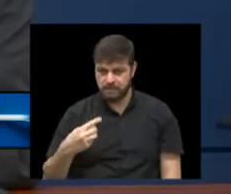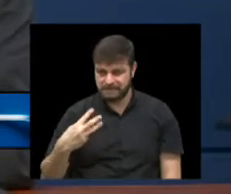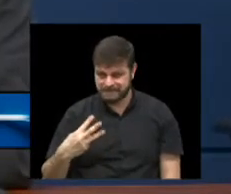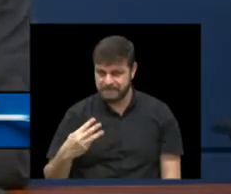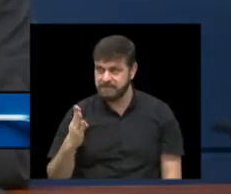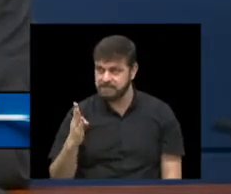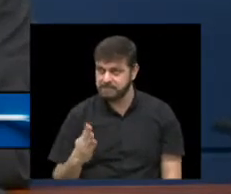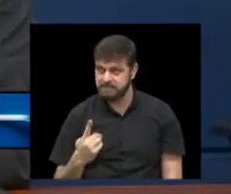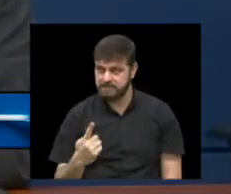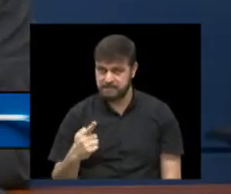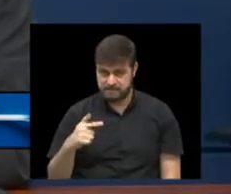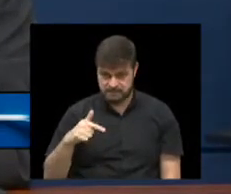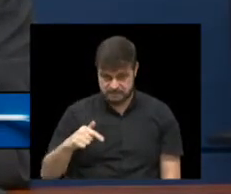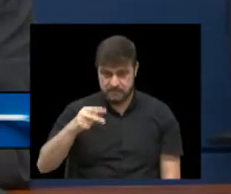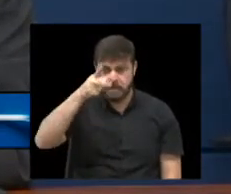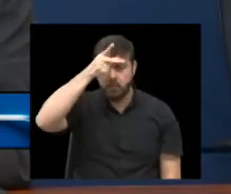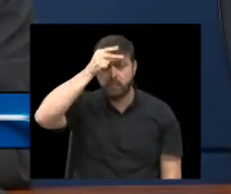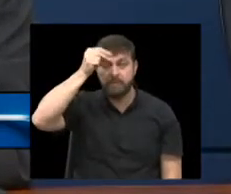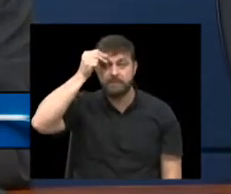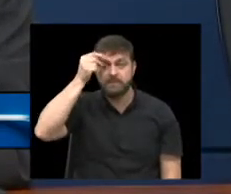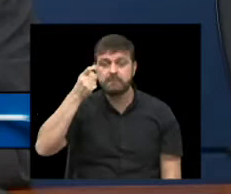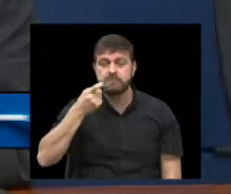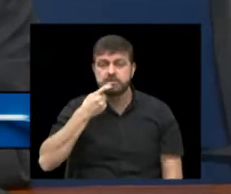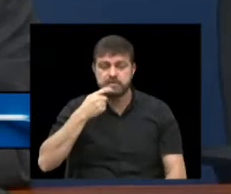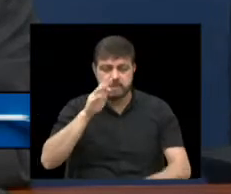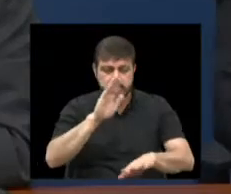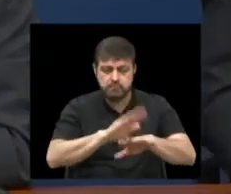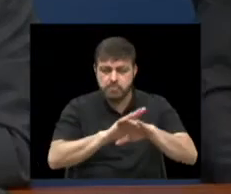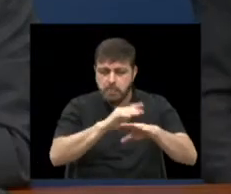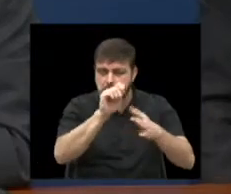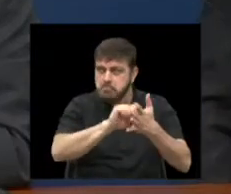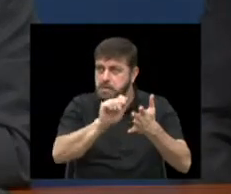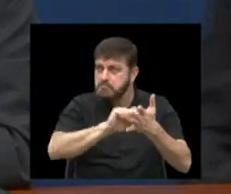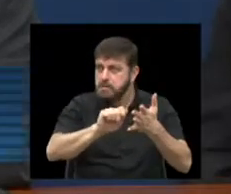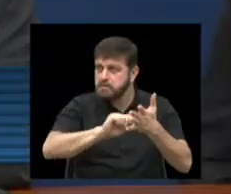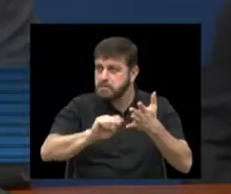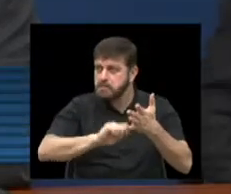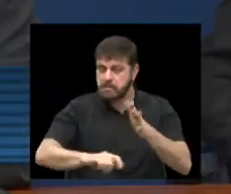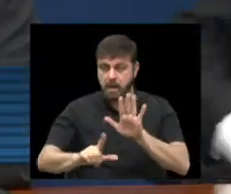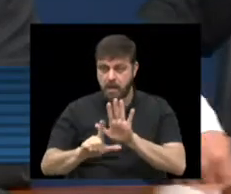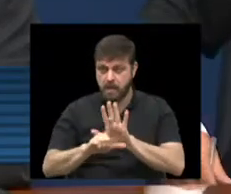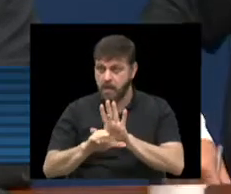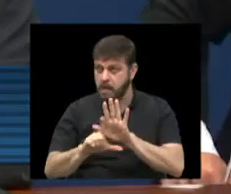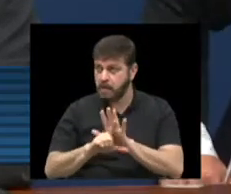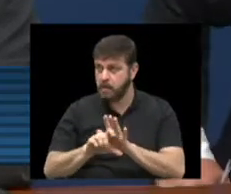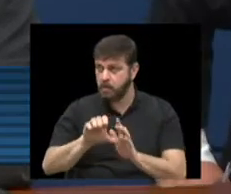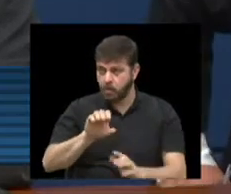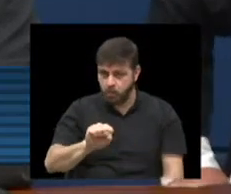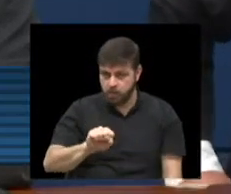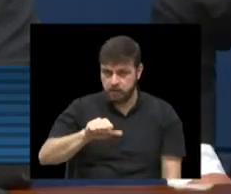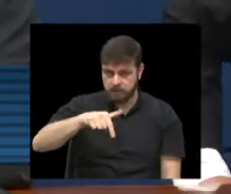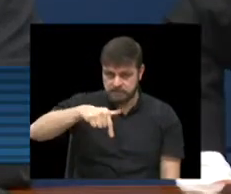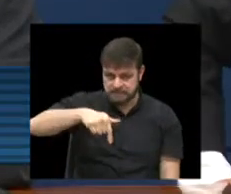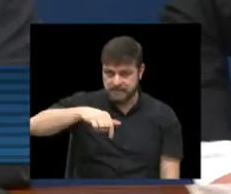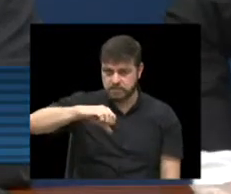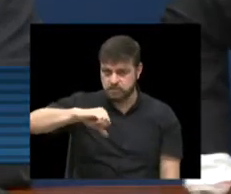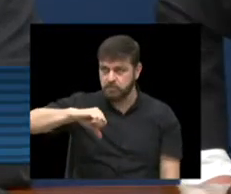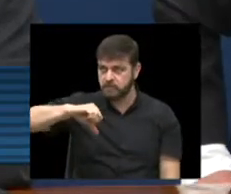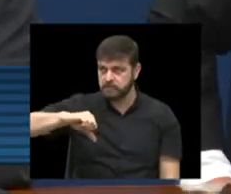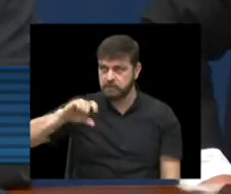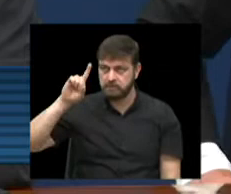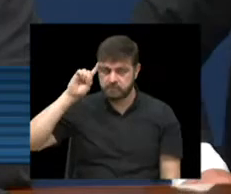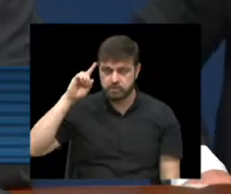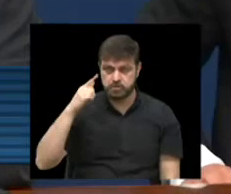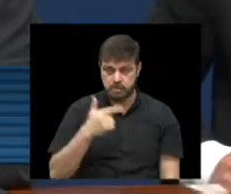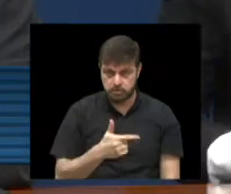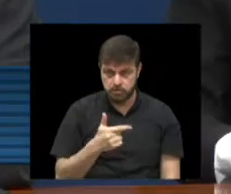223963, de autoria do prefeito municipal, que dispõe sobre a revogação da lei 8.779, de 2 de abril de 96, que